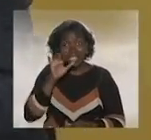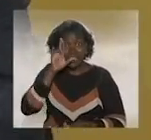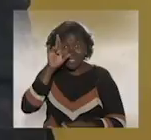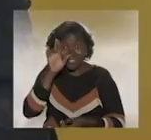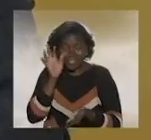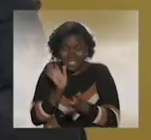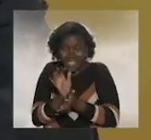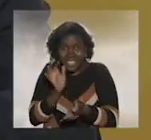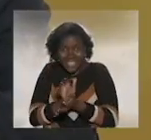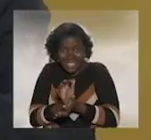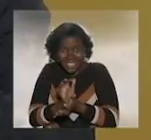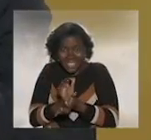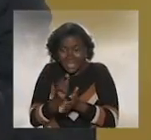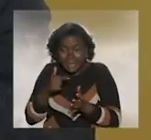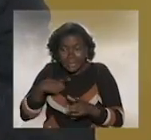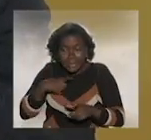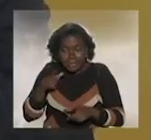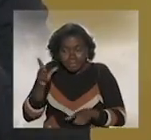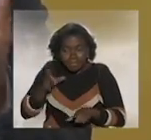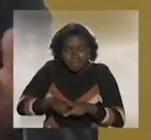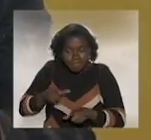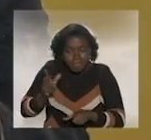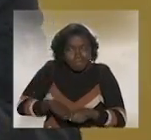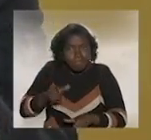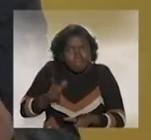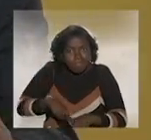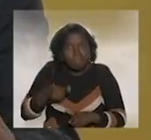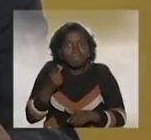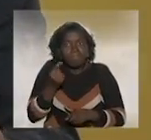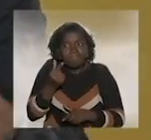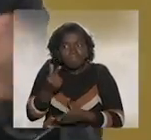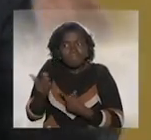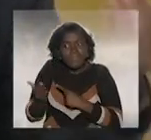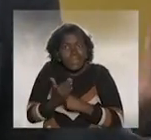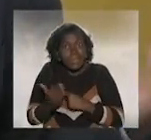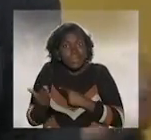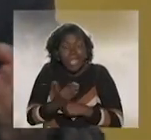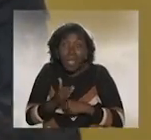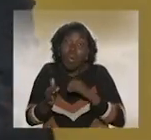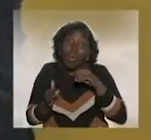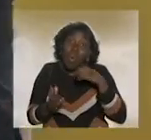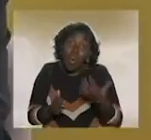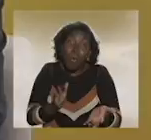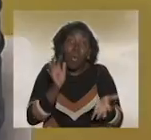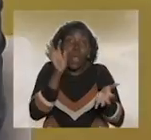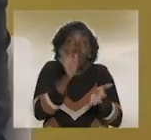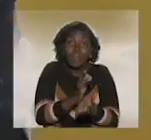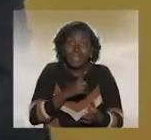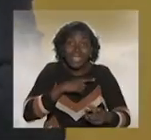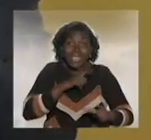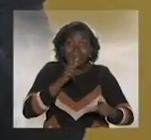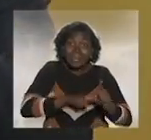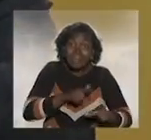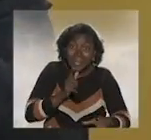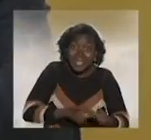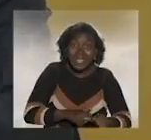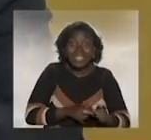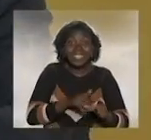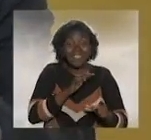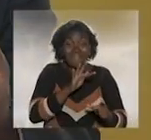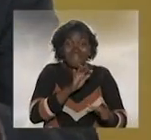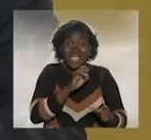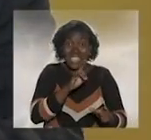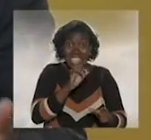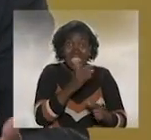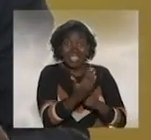as federações têm uma dependência muito crônica das confederações, ou se os clubes têm uma dependência muito crônica